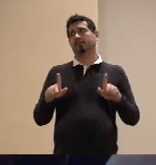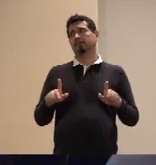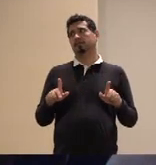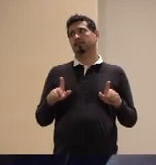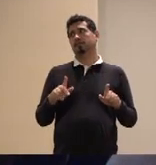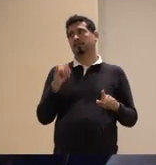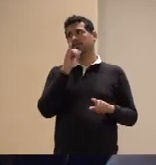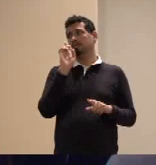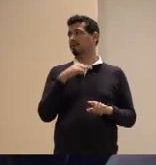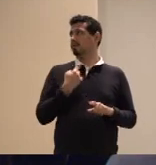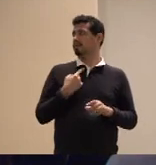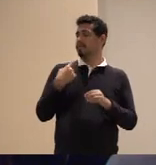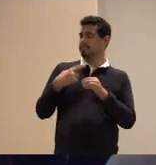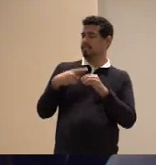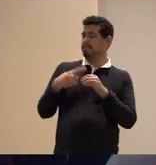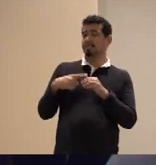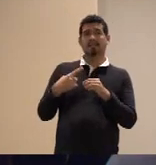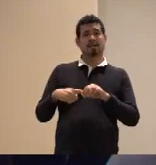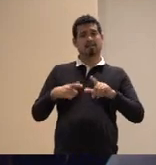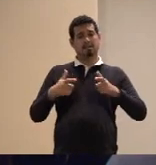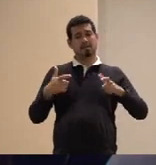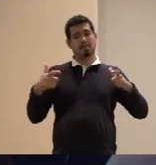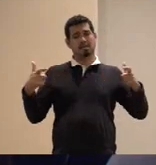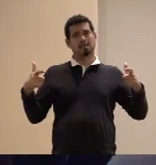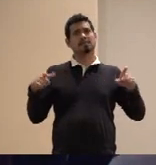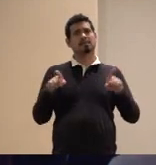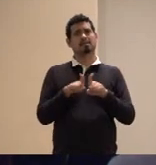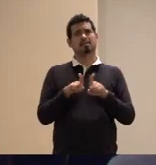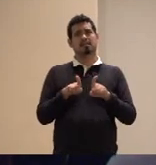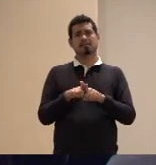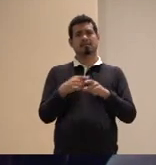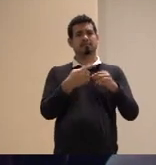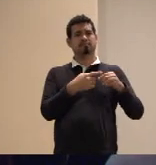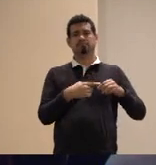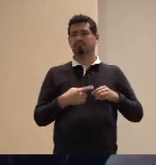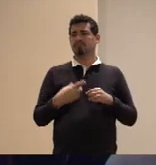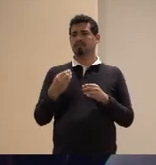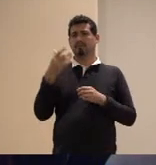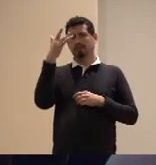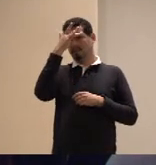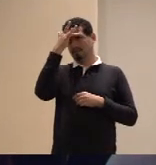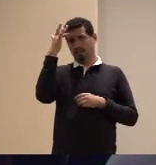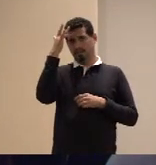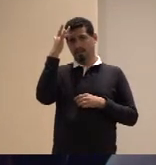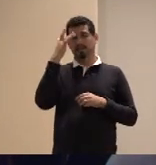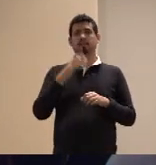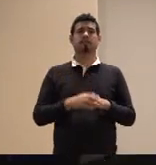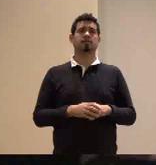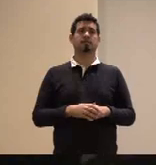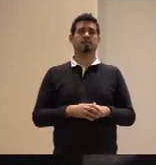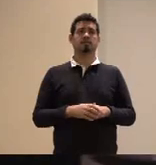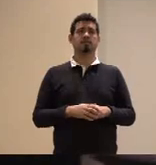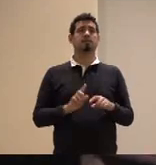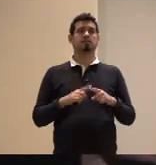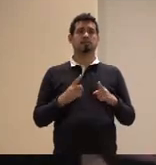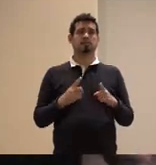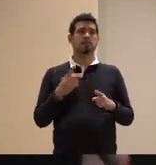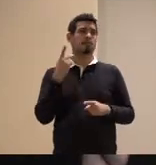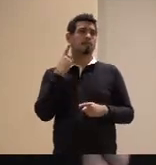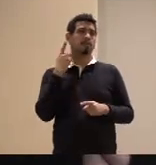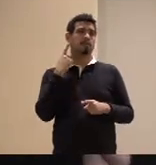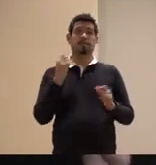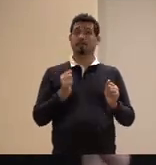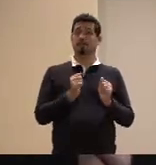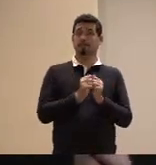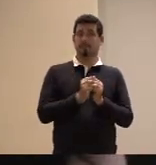né? A nossa cidade é uma cidade muito grande, muito habitada, né? O nosso querido promotor está aqui conosco, Dr. Éder,